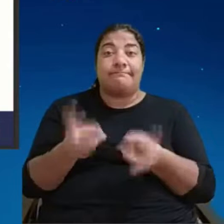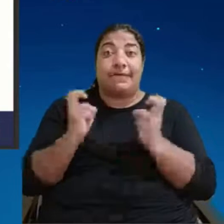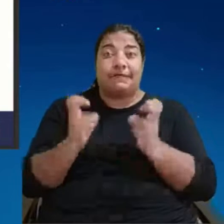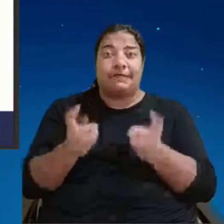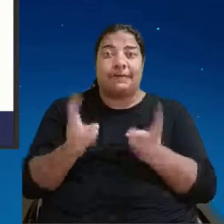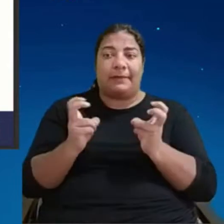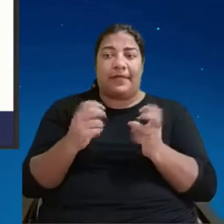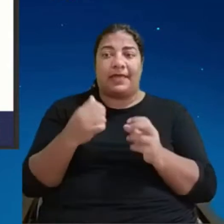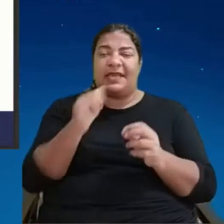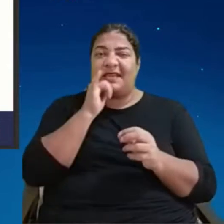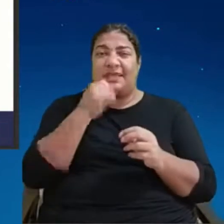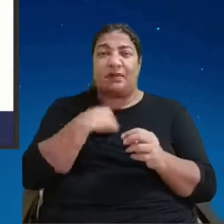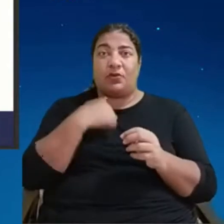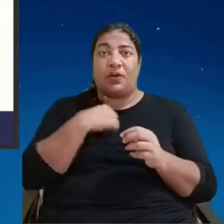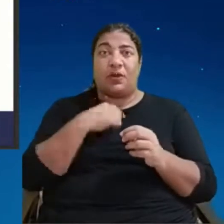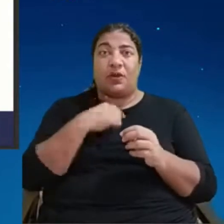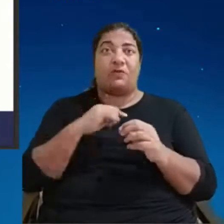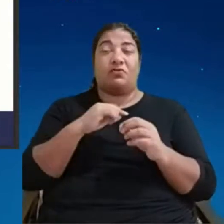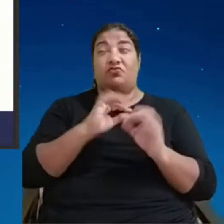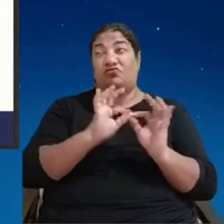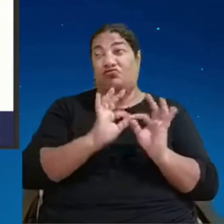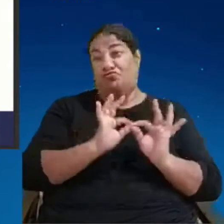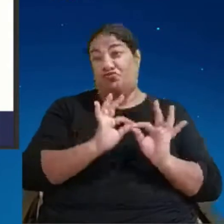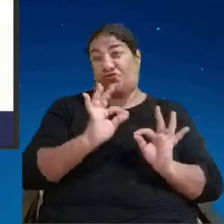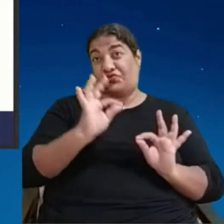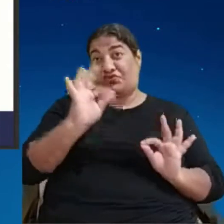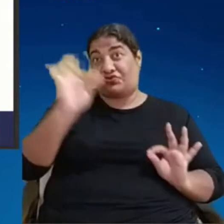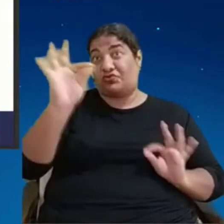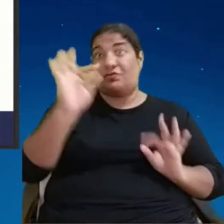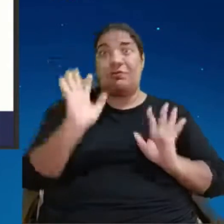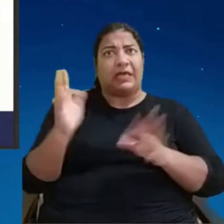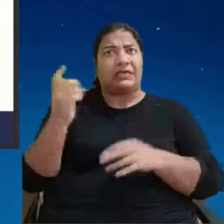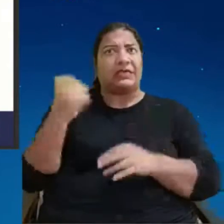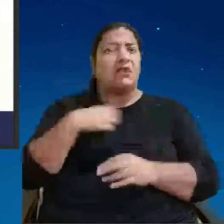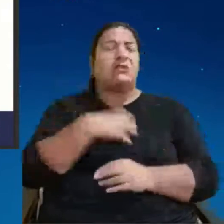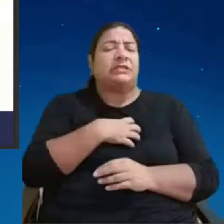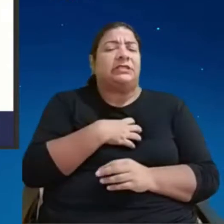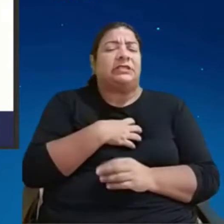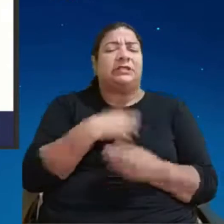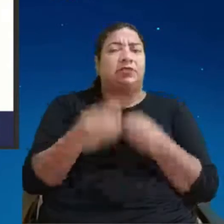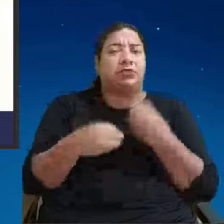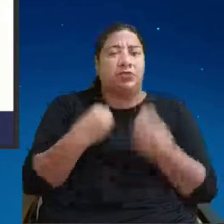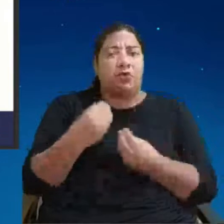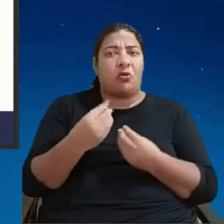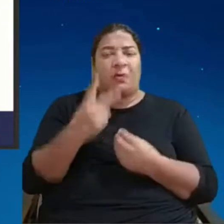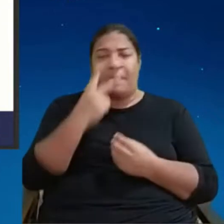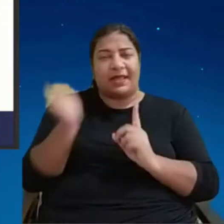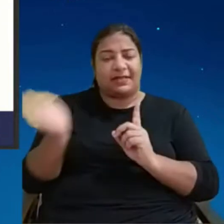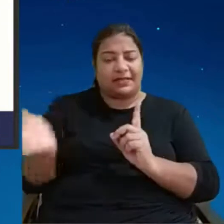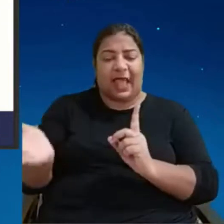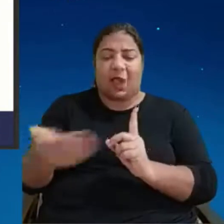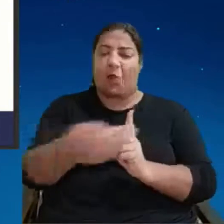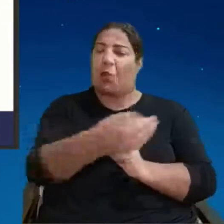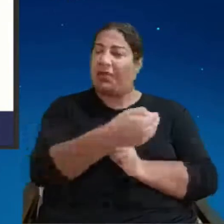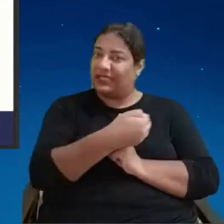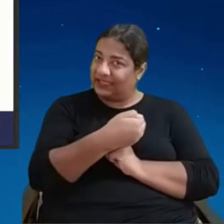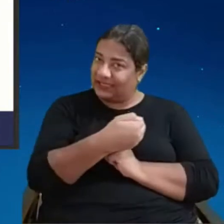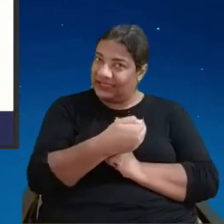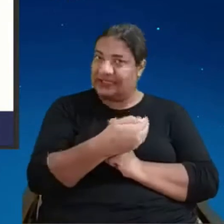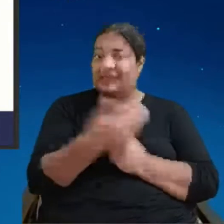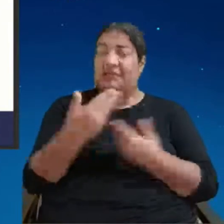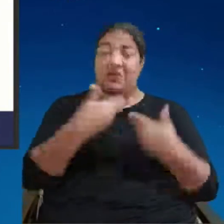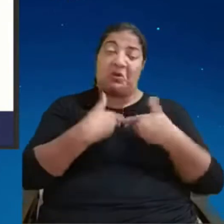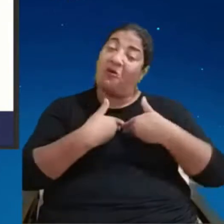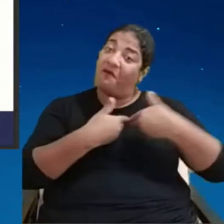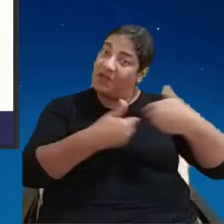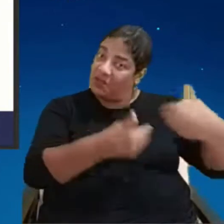lado do oceano, mas assim, eu me sinto acolhida pela Aju Rio, né, pelo convite, principalmente